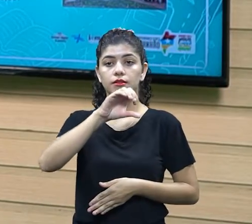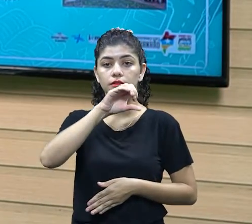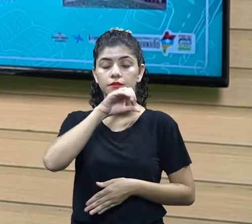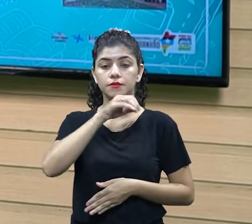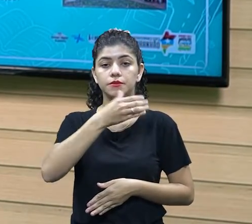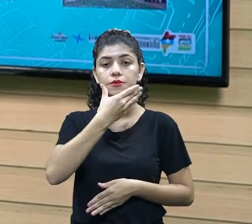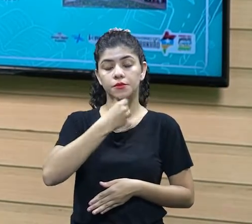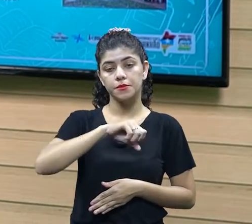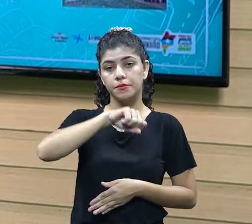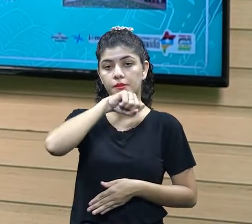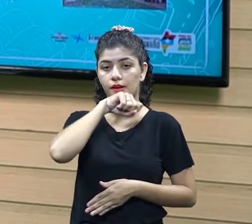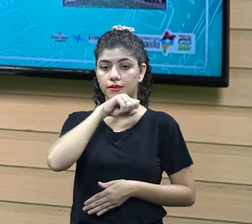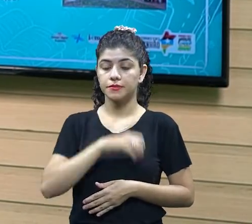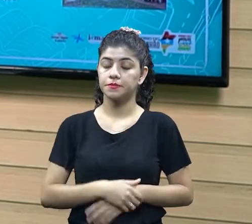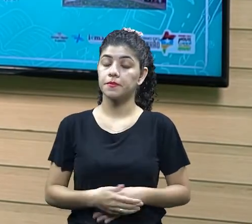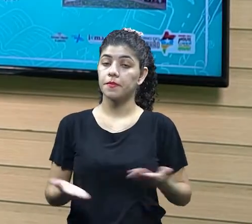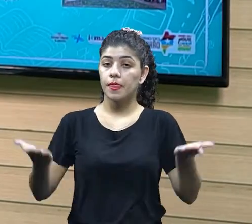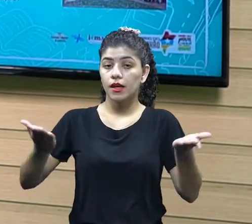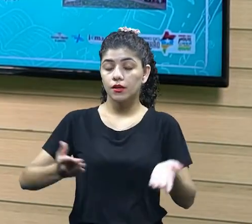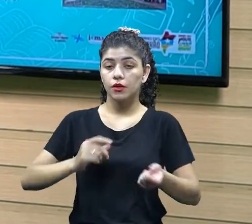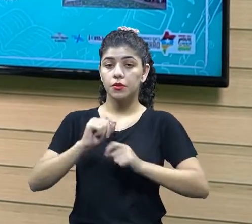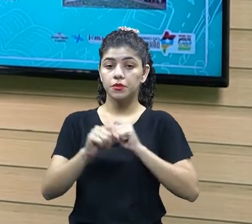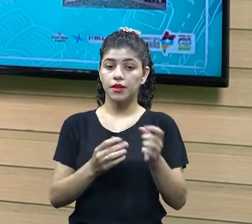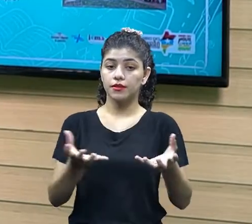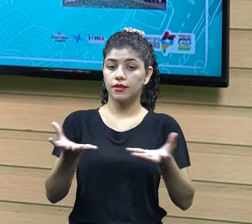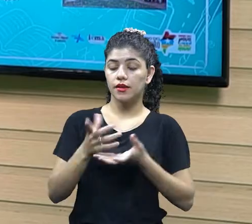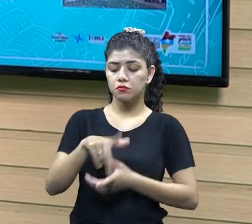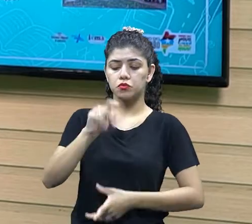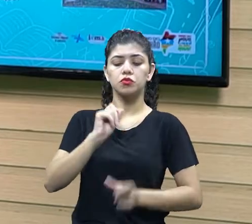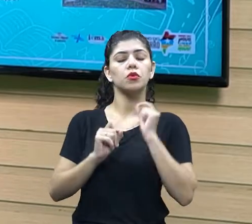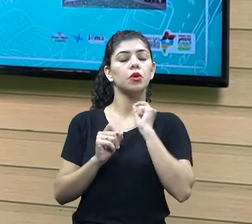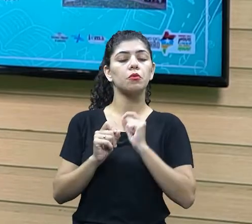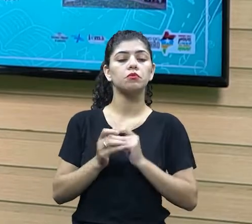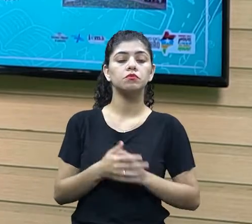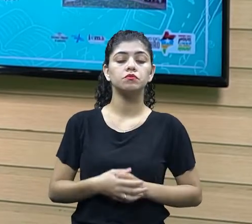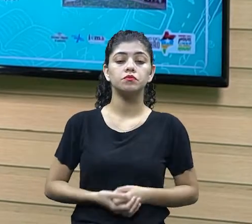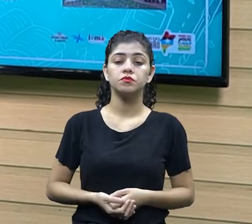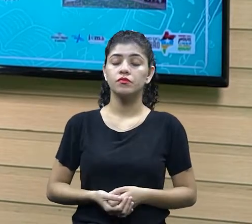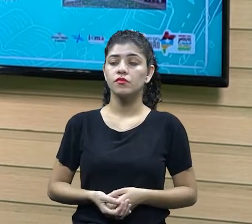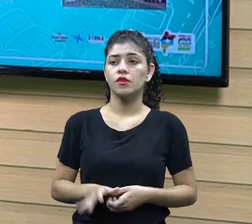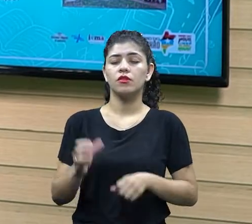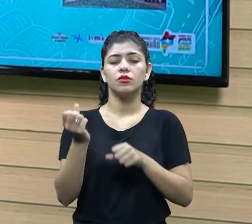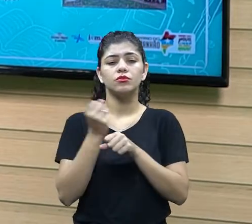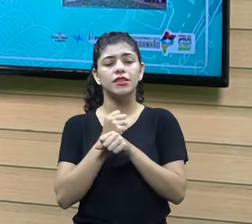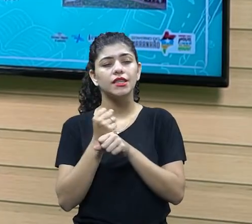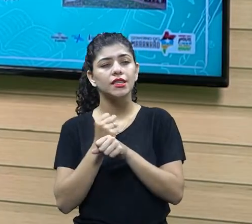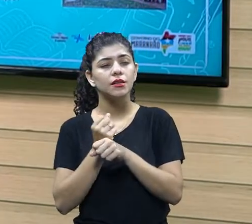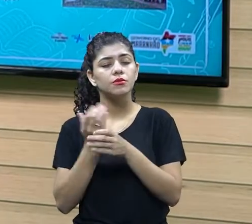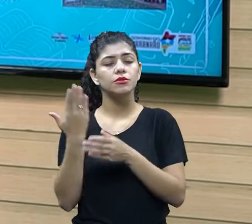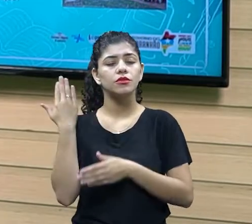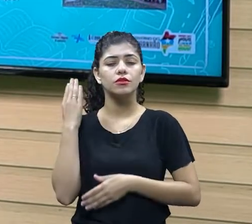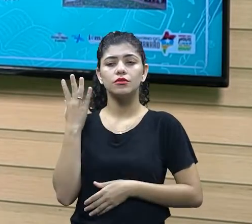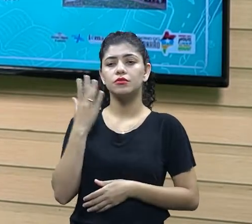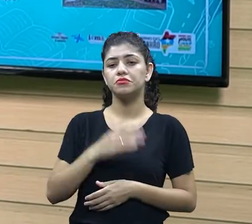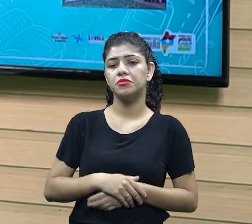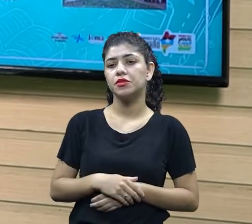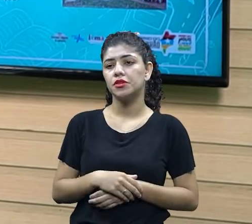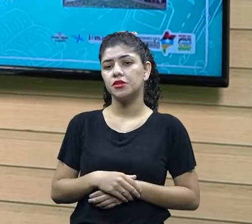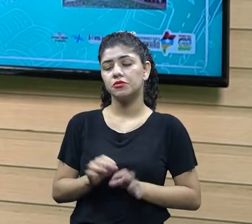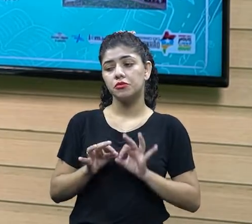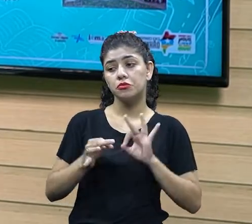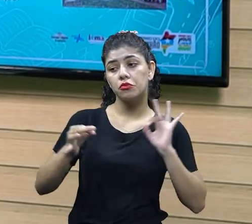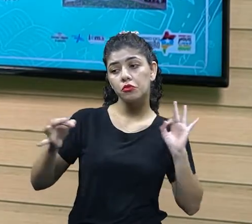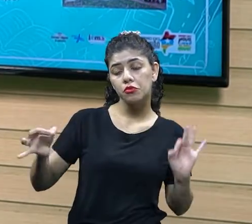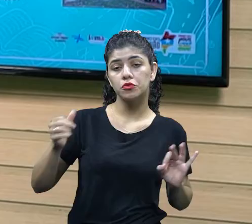e ele, para esse ano, ele teve uma decisão. Ele disse, faz muito tempo que eu não vejo meus pais, eu quero levar toda